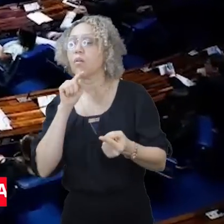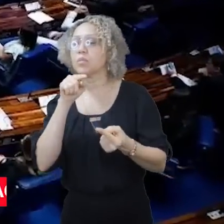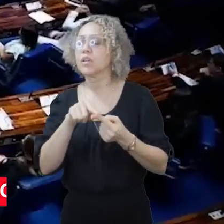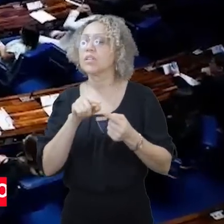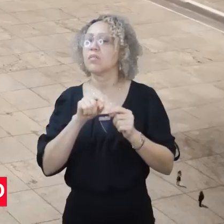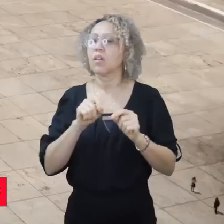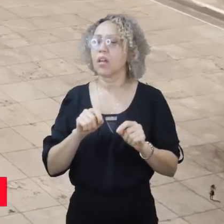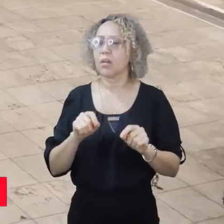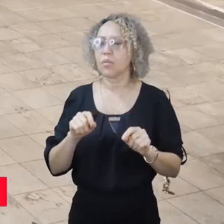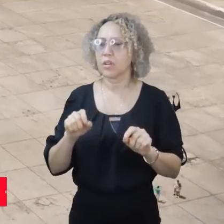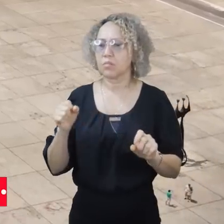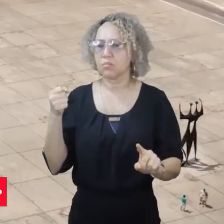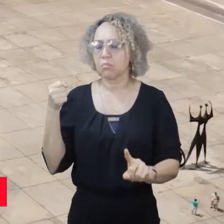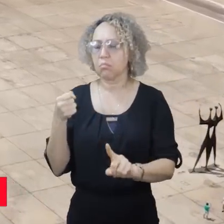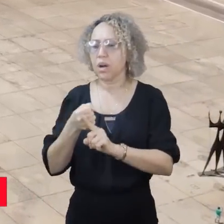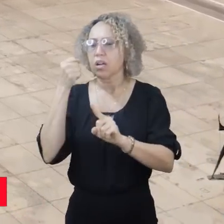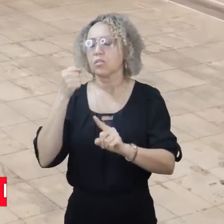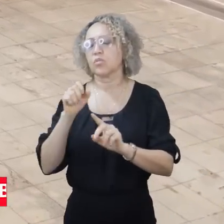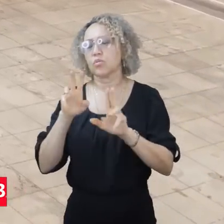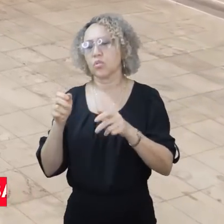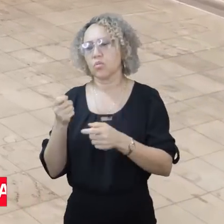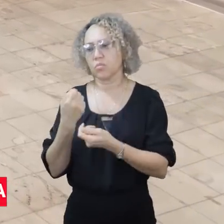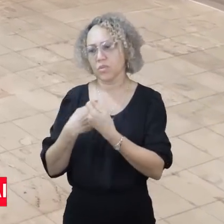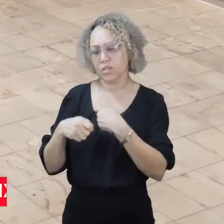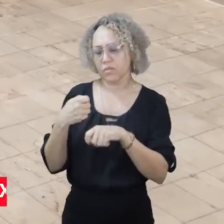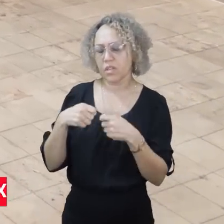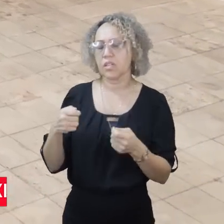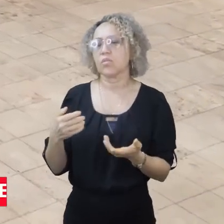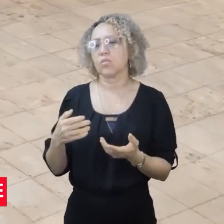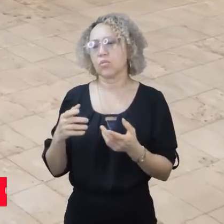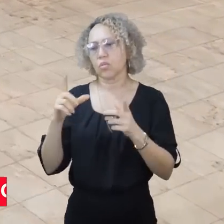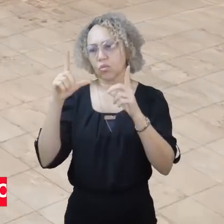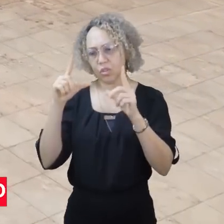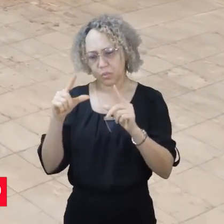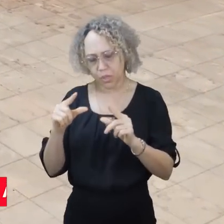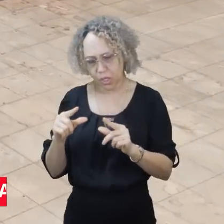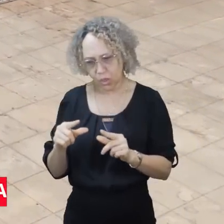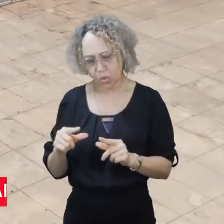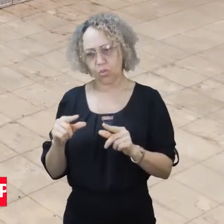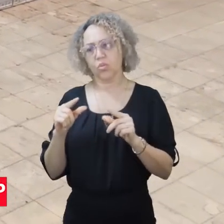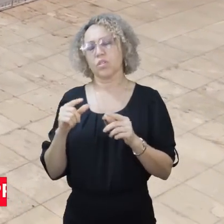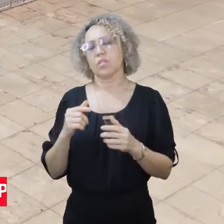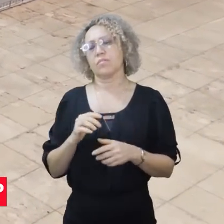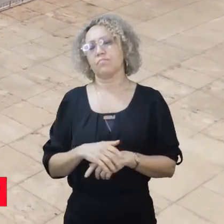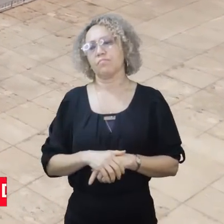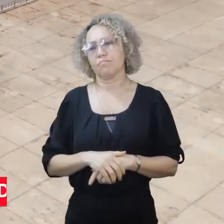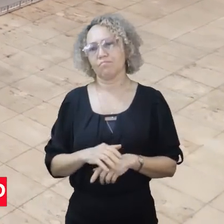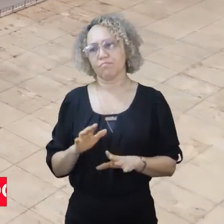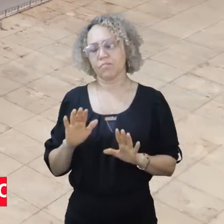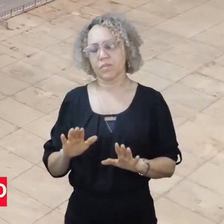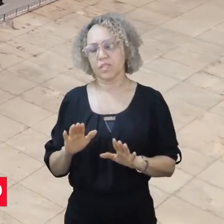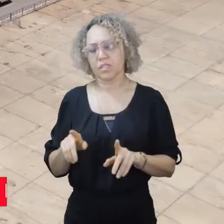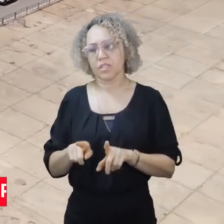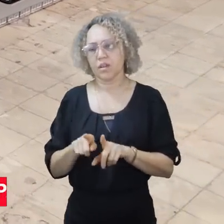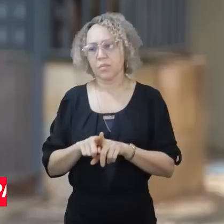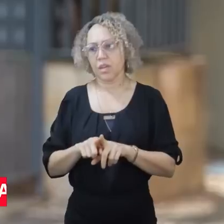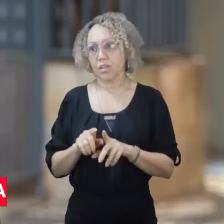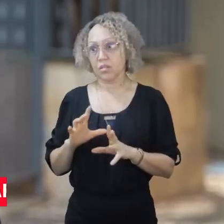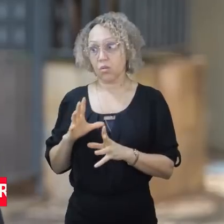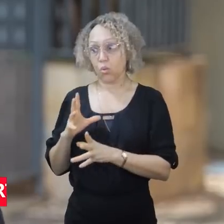o impacto sobre a atividade econômica e evitar ônus e custos administrativos